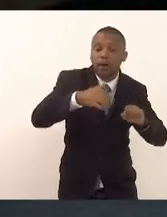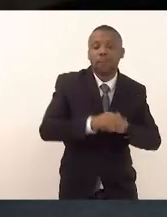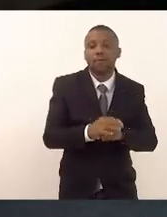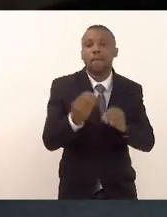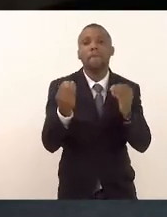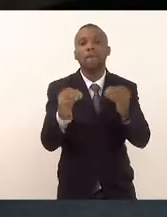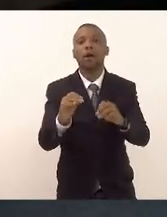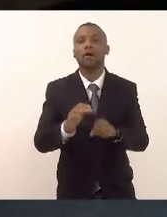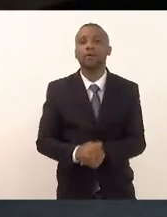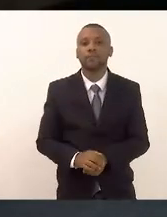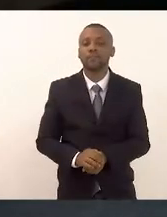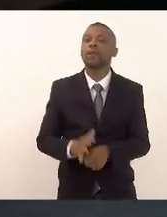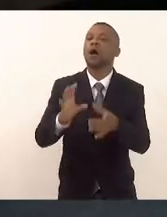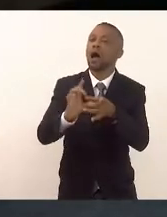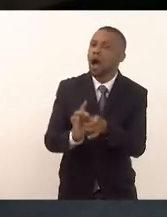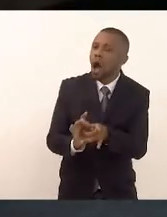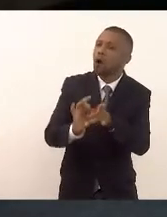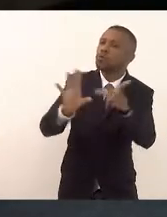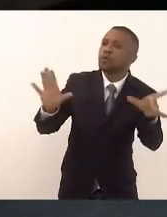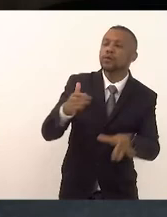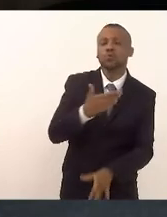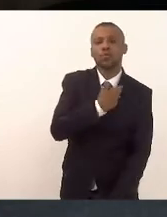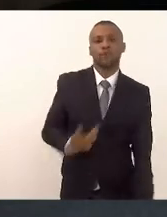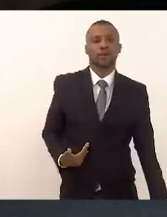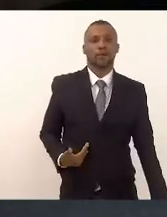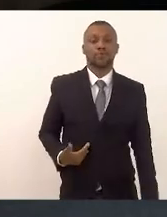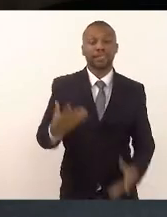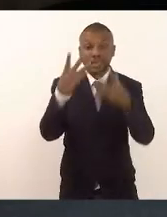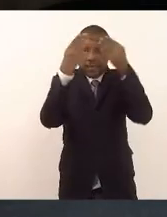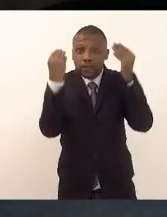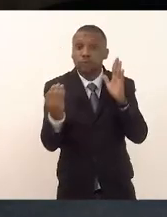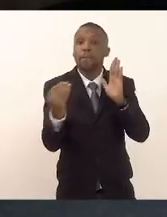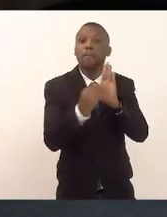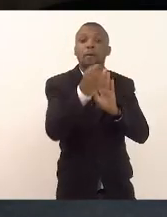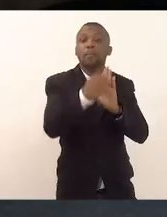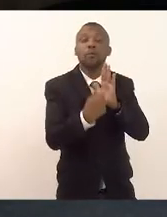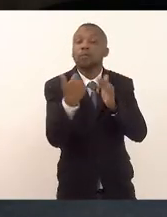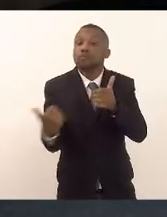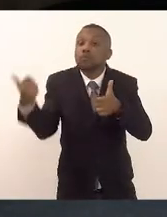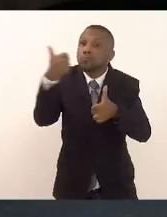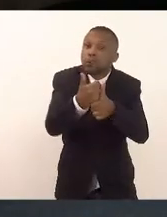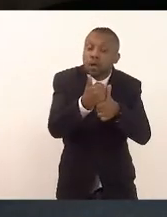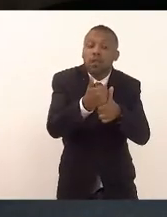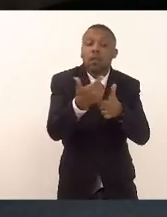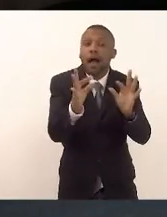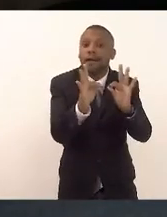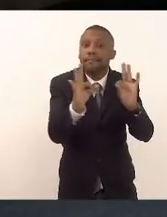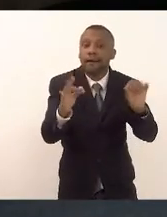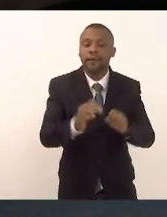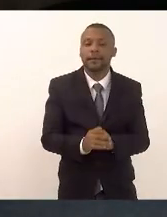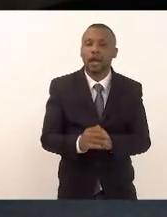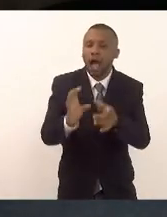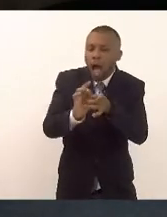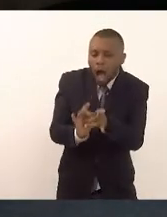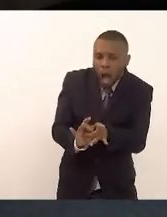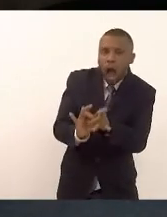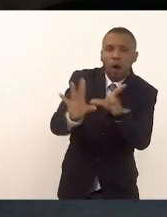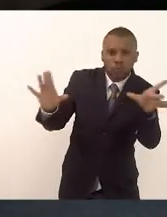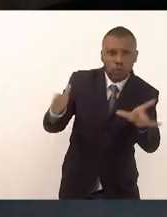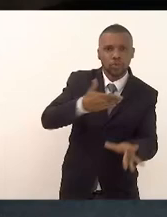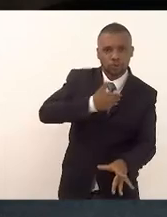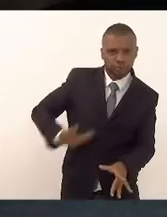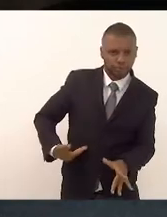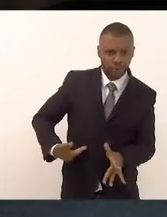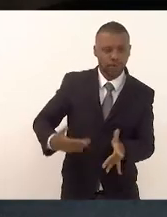autorizado. Então, é simplesmente incluindo o termo autorizado. No